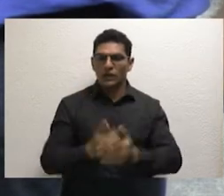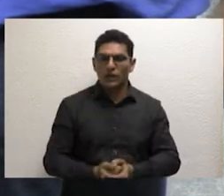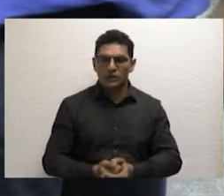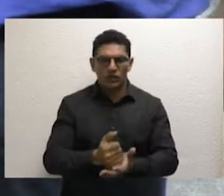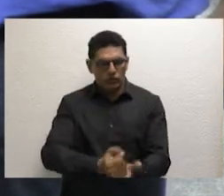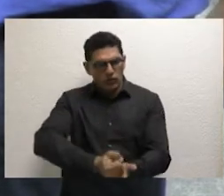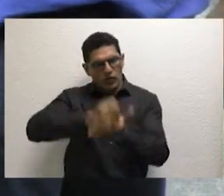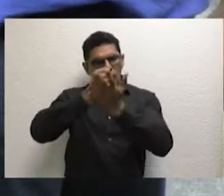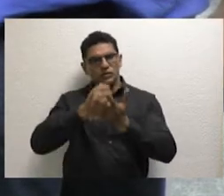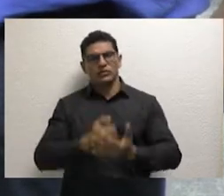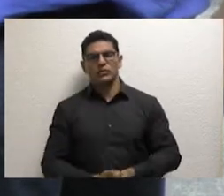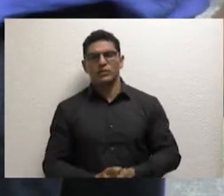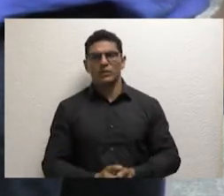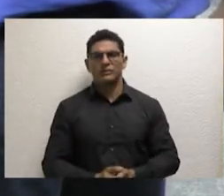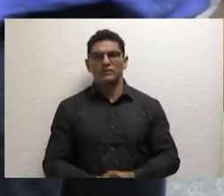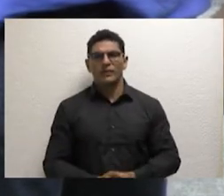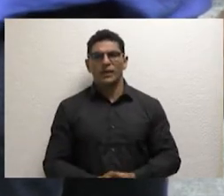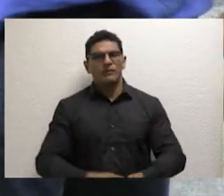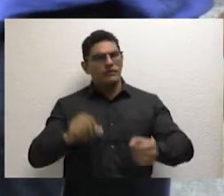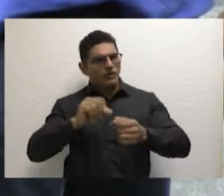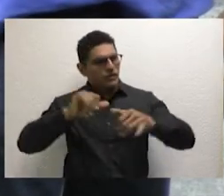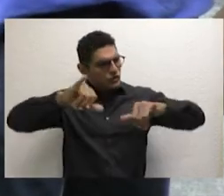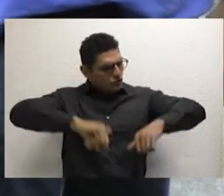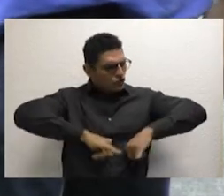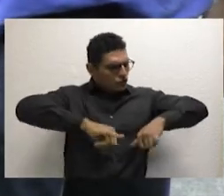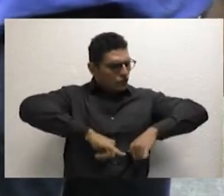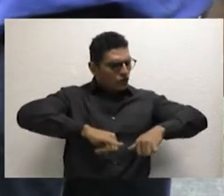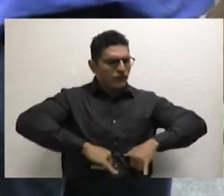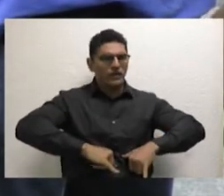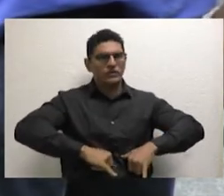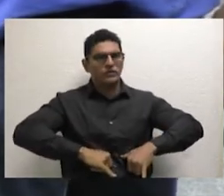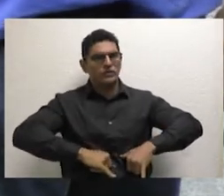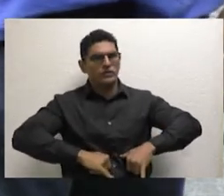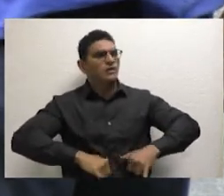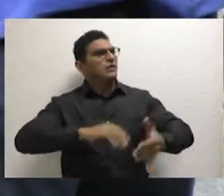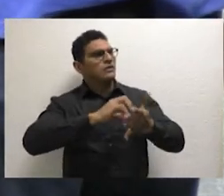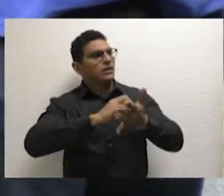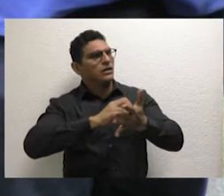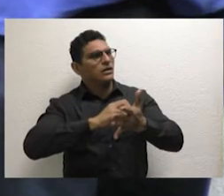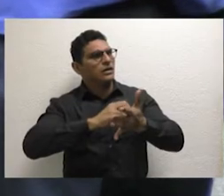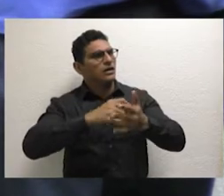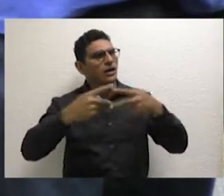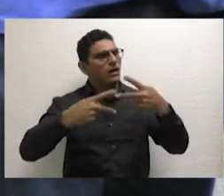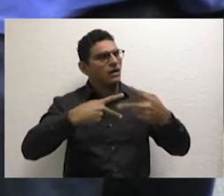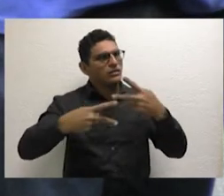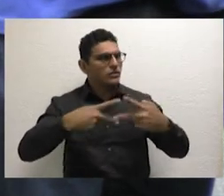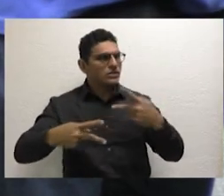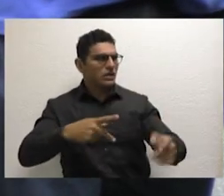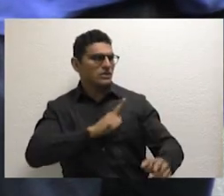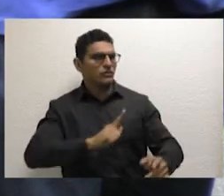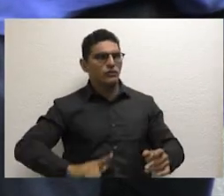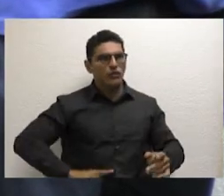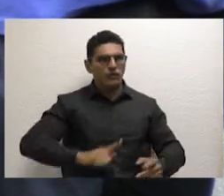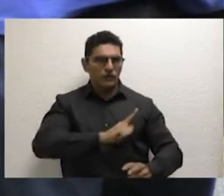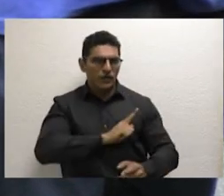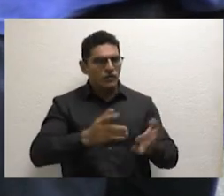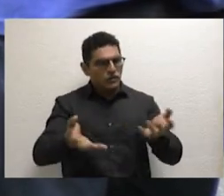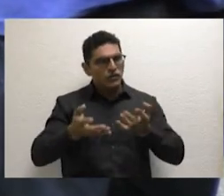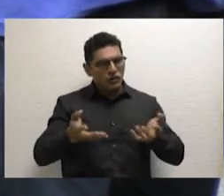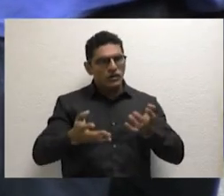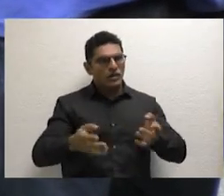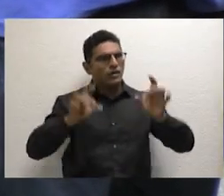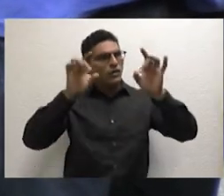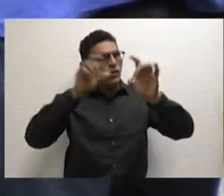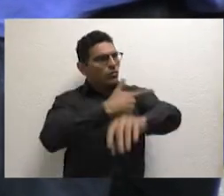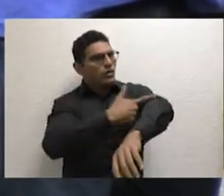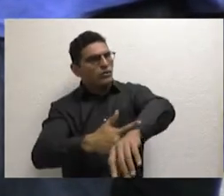apoio pelo que eles vêm sofrendo na atual administração eles estão querendo uma educação com qualidade mas uma